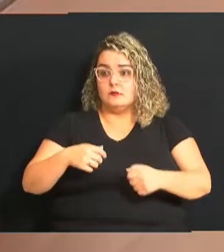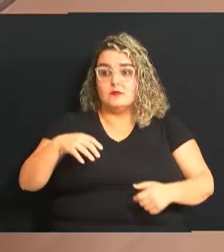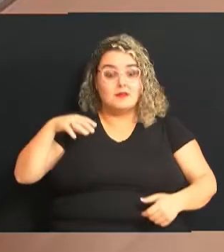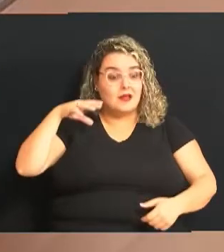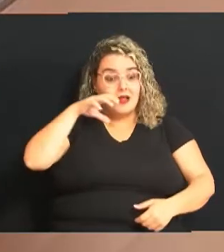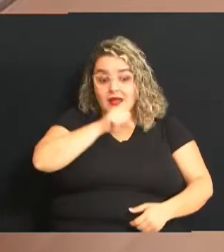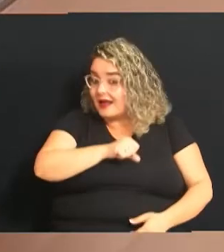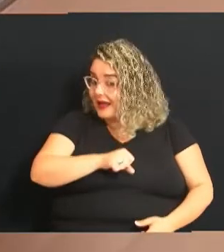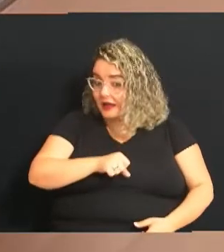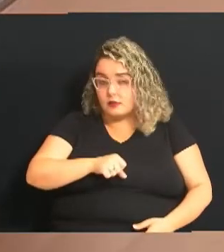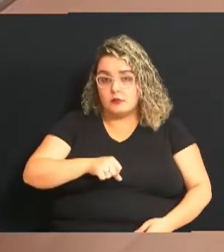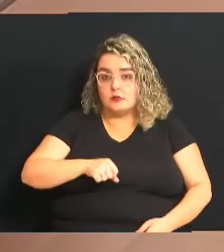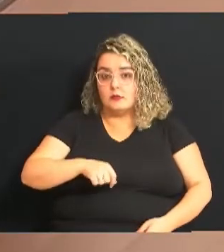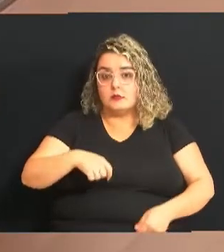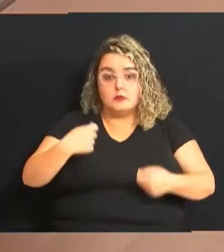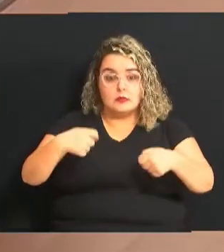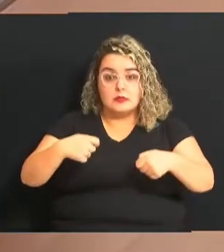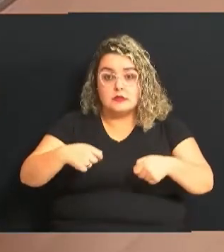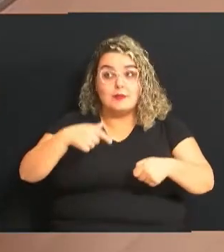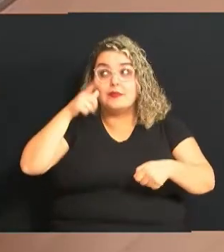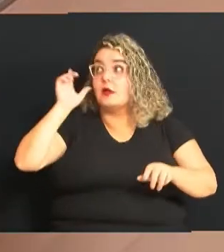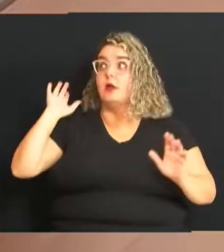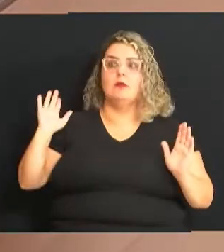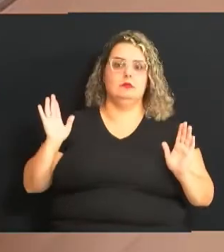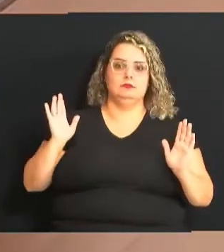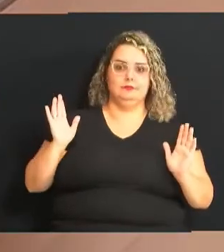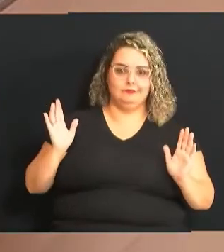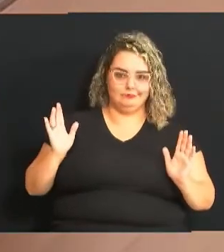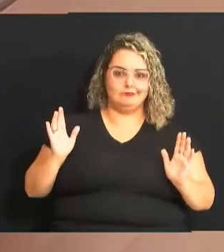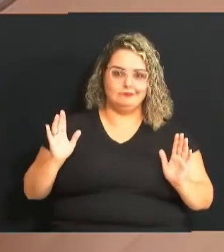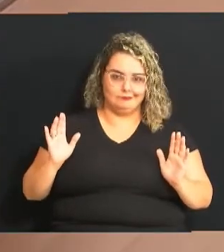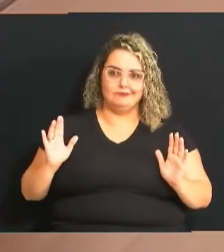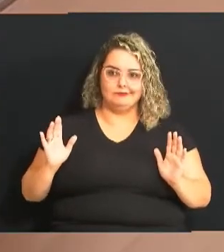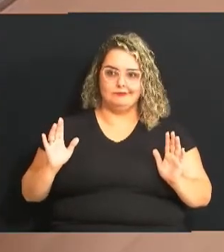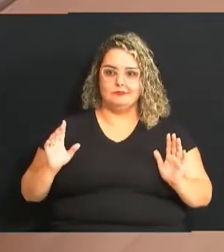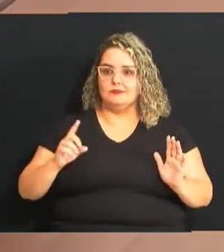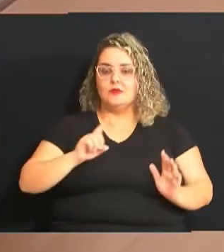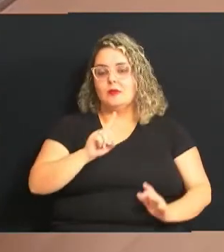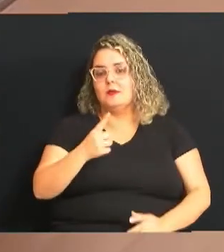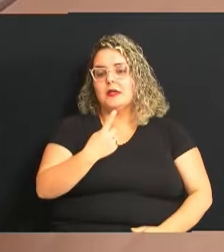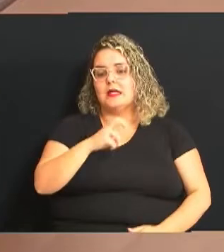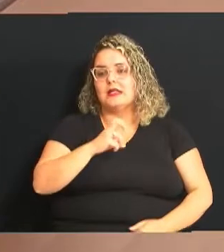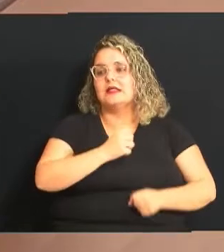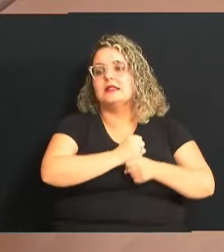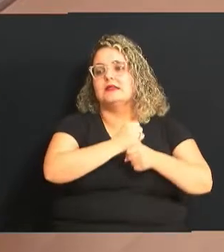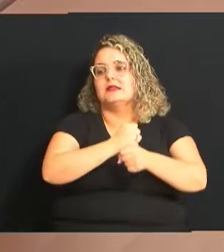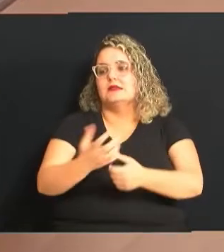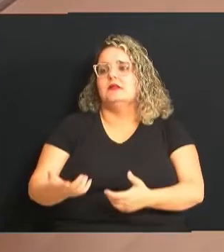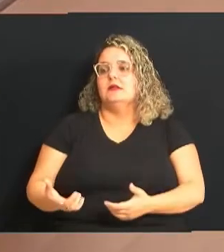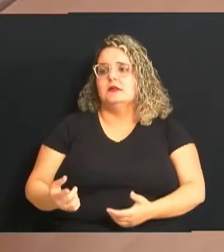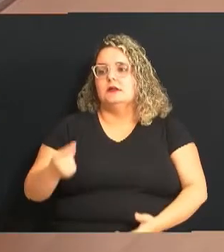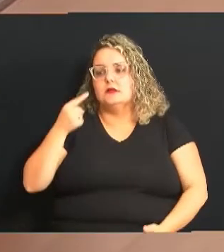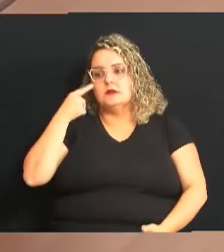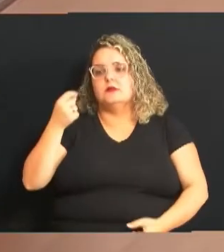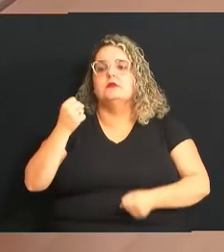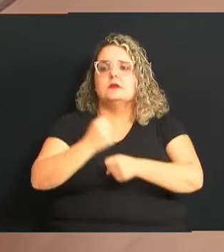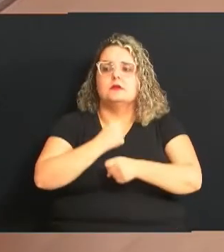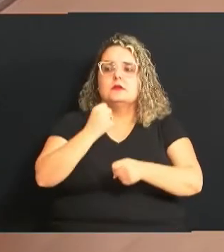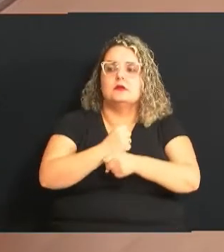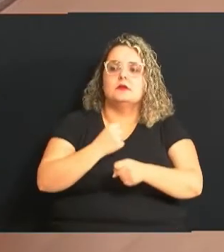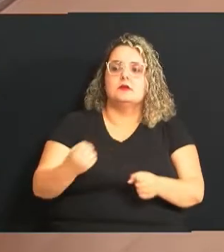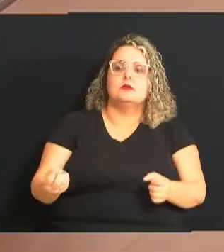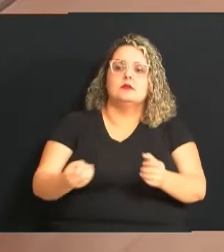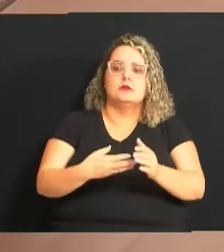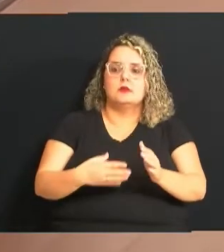sabe? Não pode ser uma coisa para daqui 15 anos. Naquela mesma premissa, vamos construir uma nova